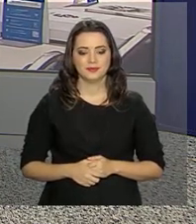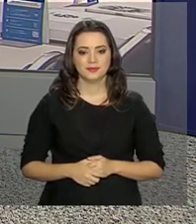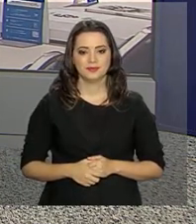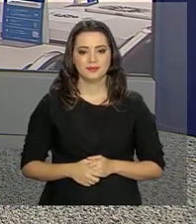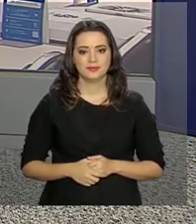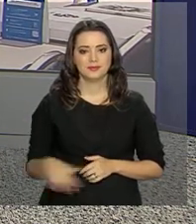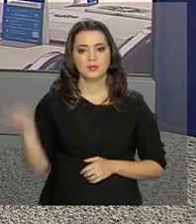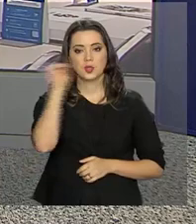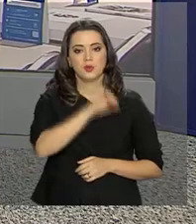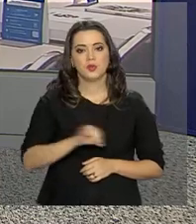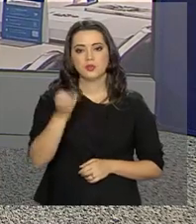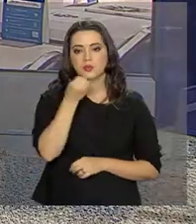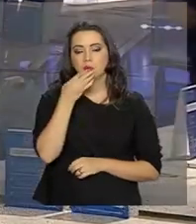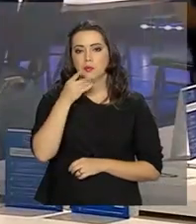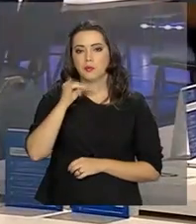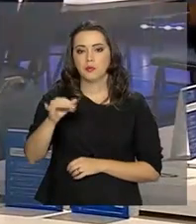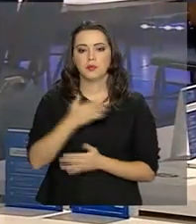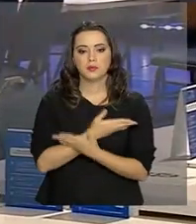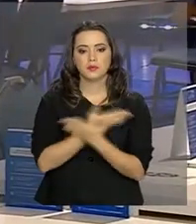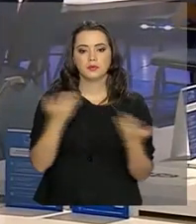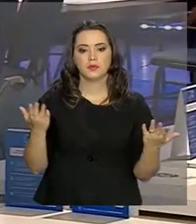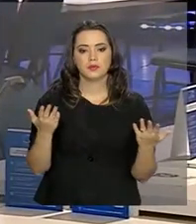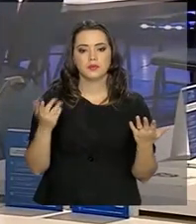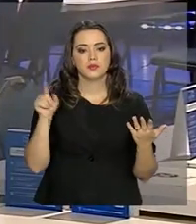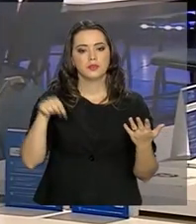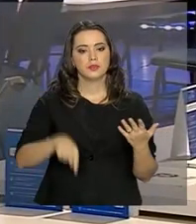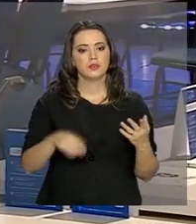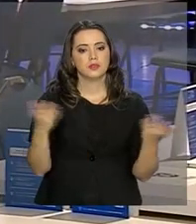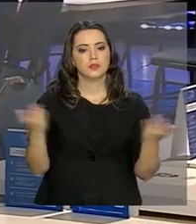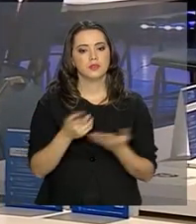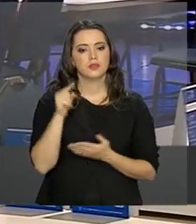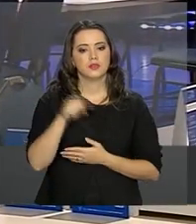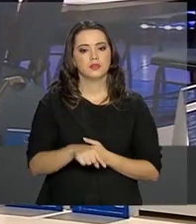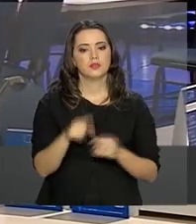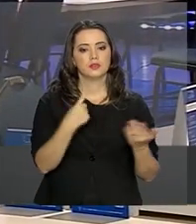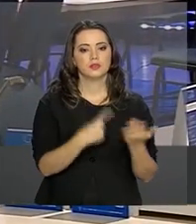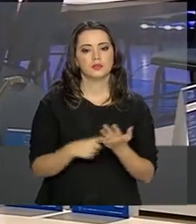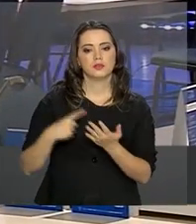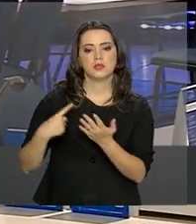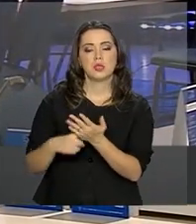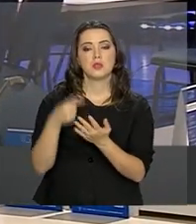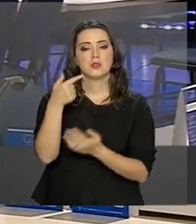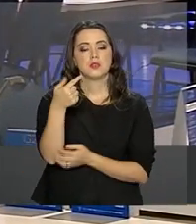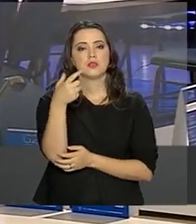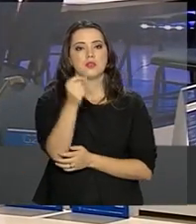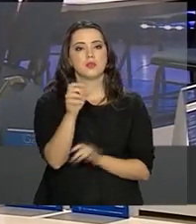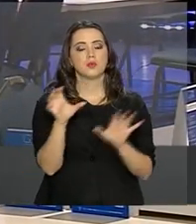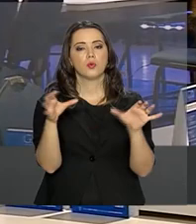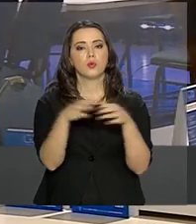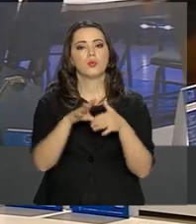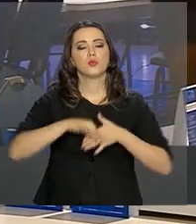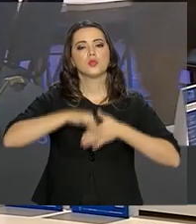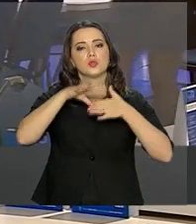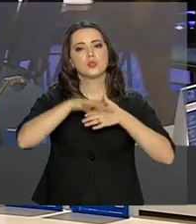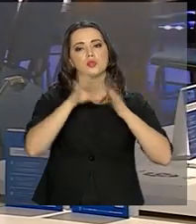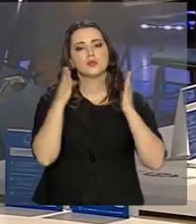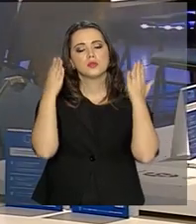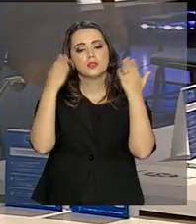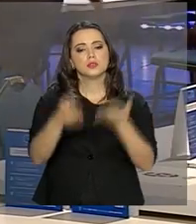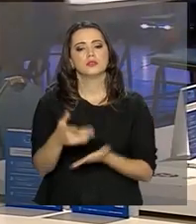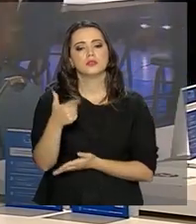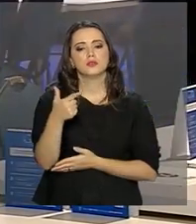Olá, Alessandra, bom dia, um bom dia a todos. Olha, hoje aqui na agenda do G20, né, os líderes que participam